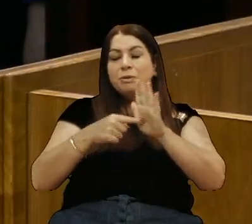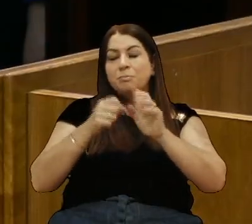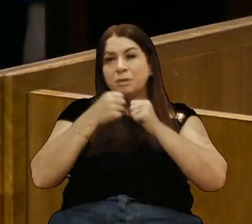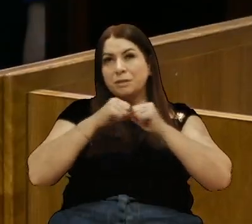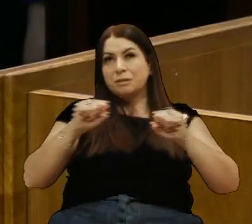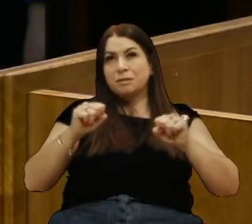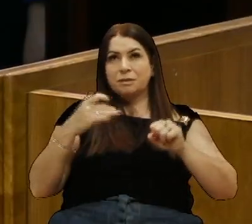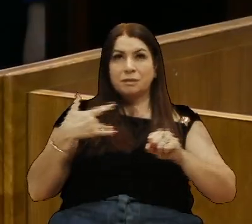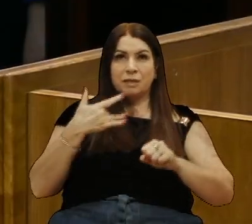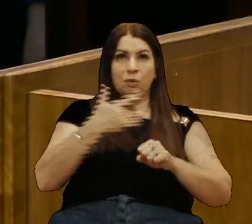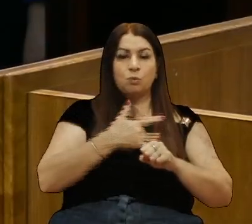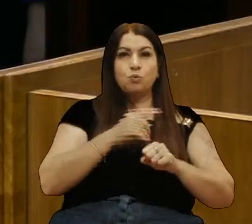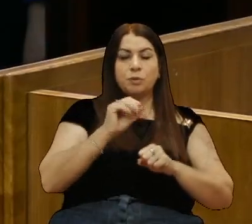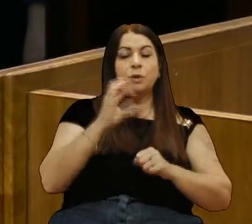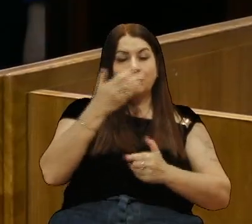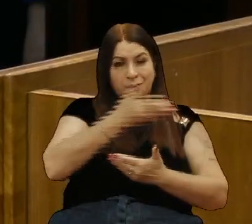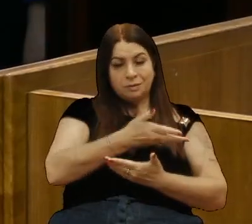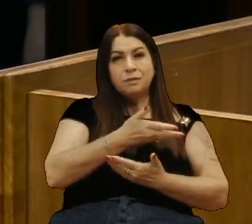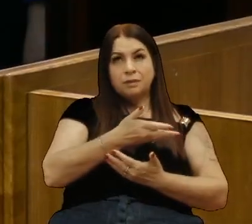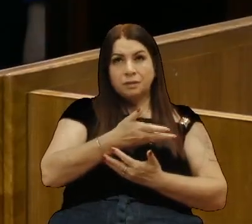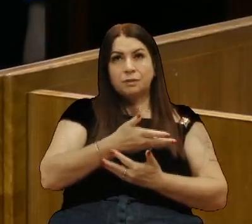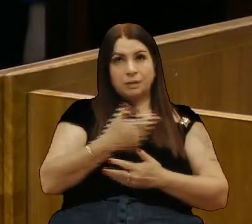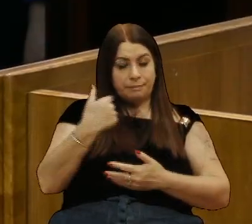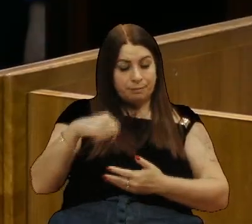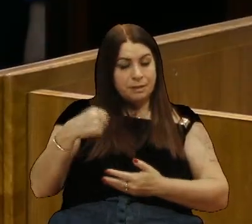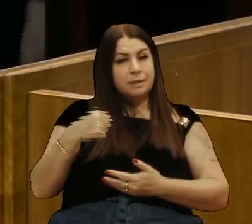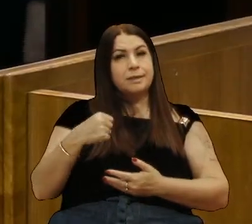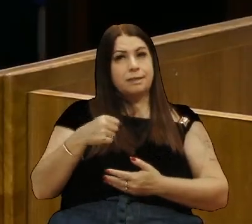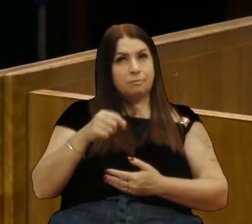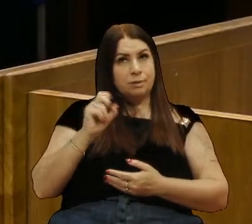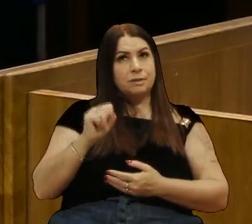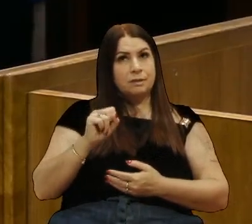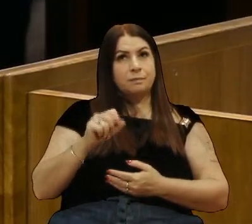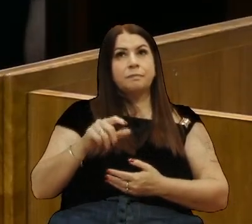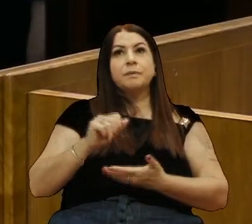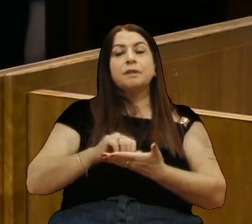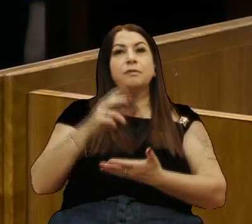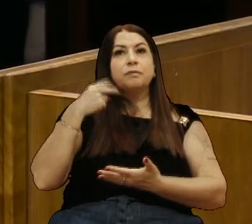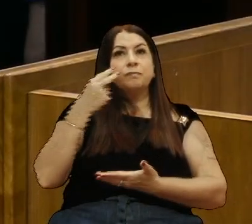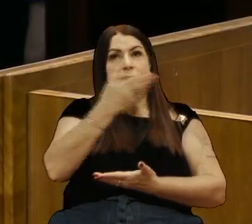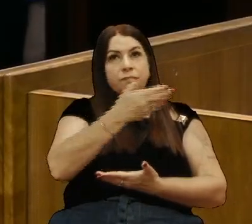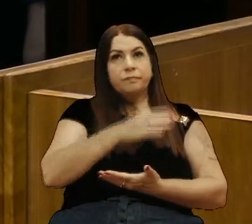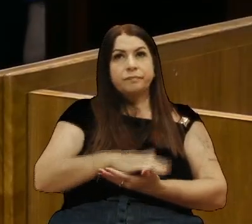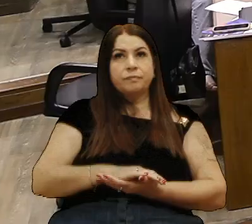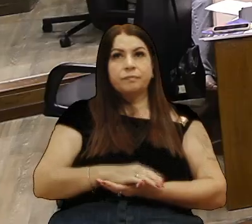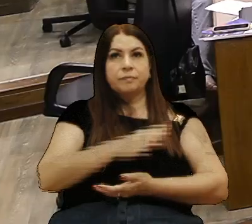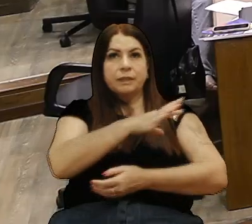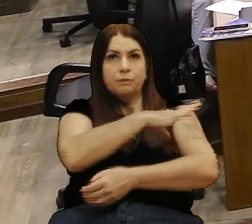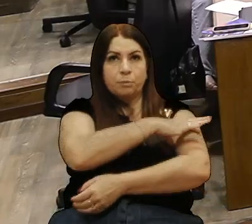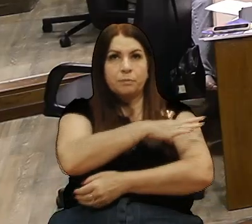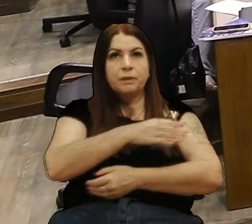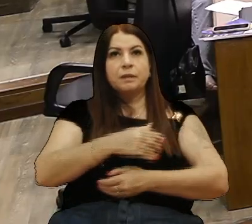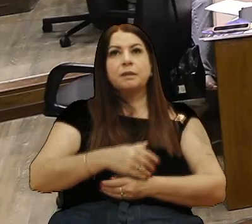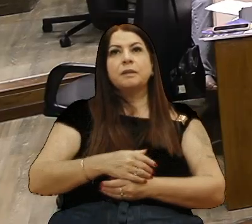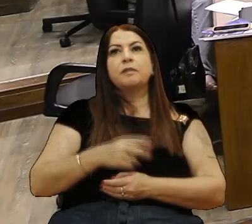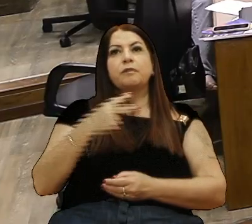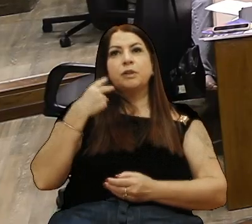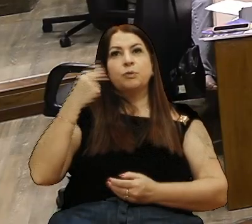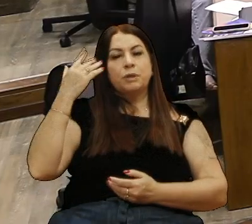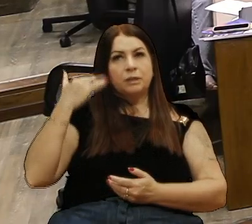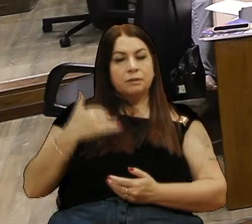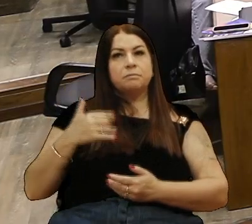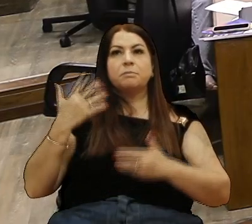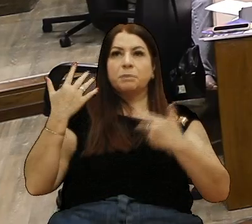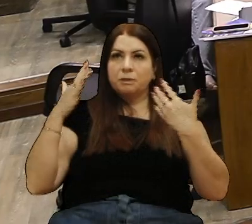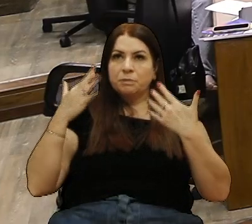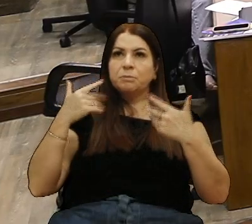Saúde essa situação e precisamos, sim, de providência. Seu à parte, vereador Ramon. Vereadora Dani Mello,